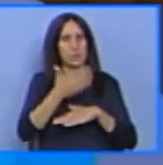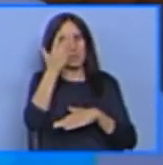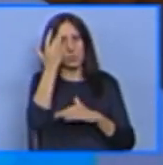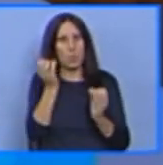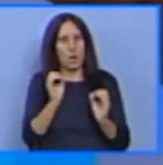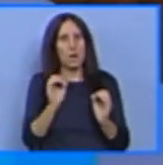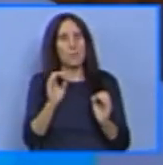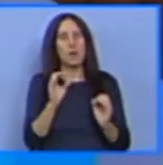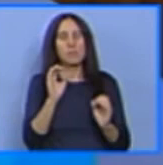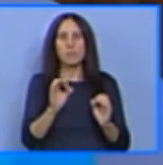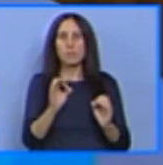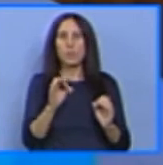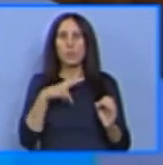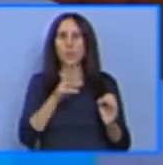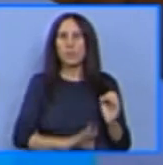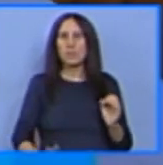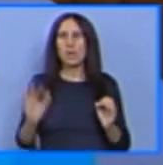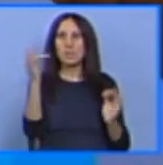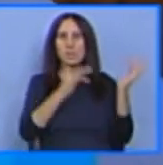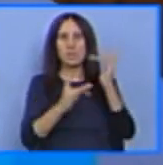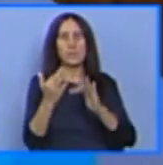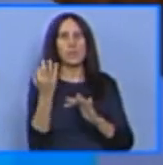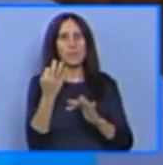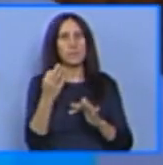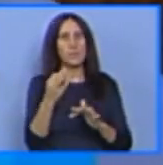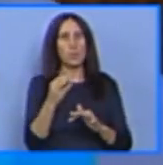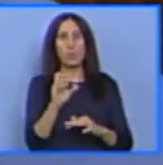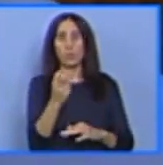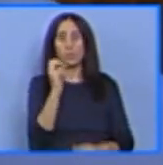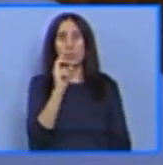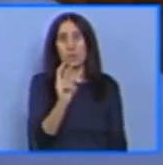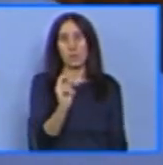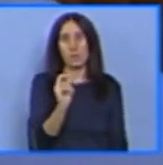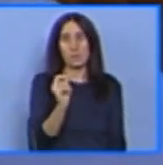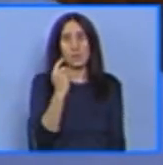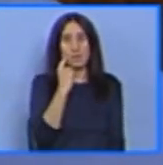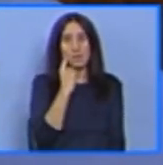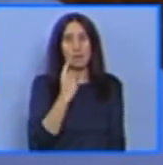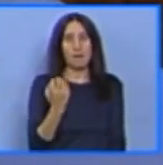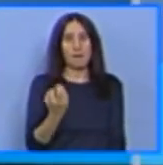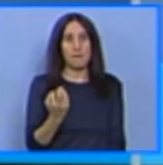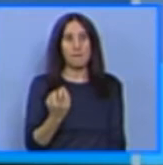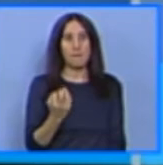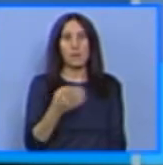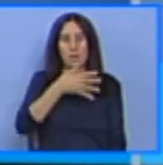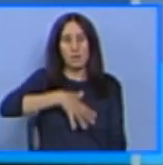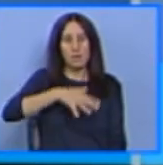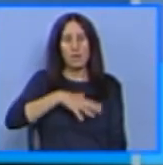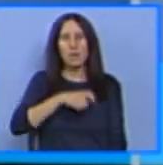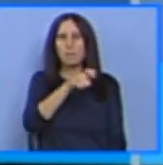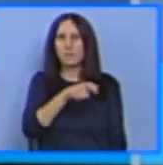mobilização enorme por todo o país e, de facto, quando se chega ao 13 de outubro, há de facto, já de acordo com os testemunhos, dezenas de milhares de